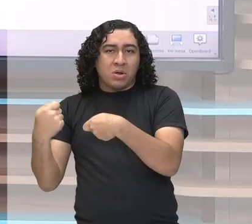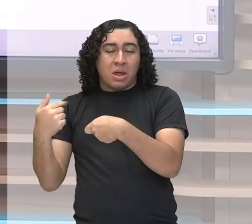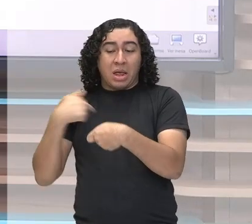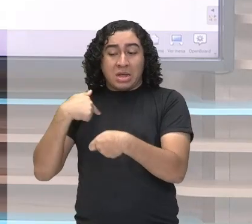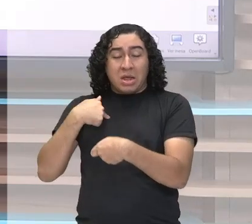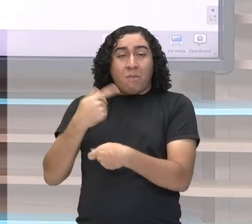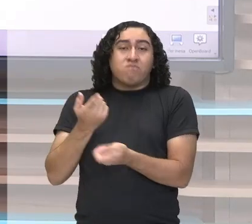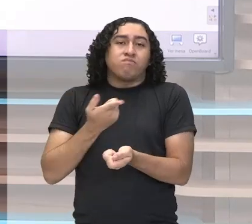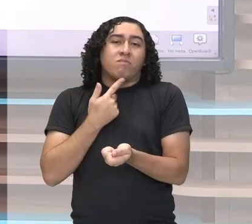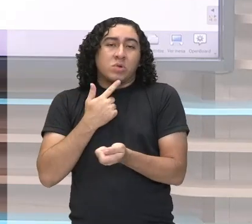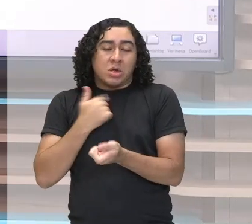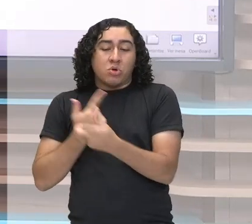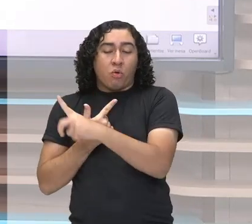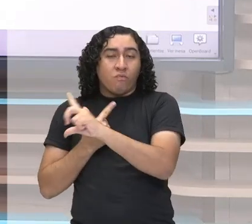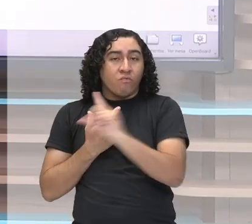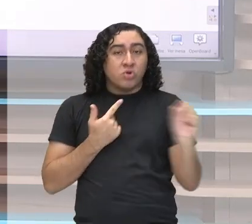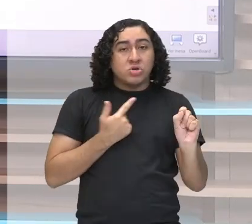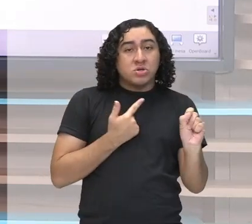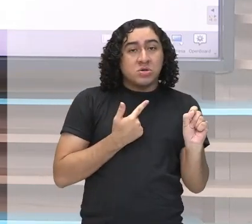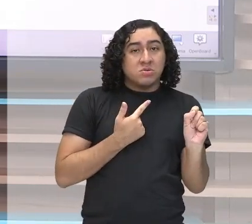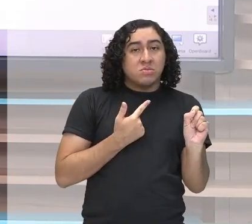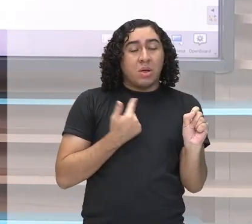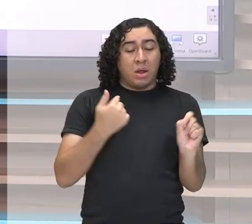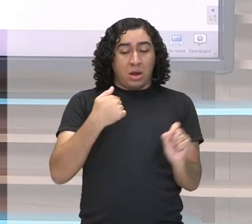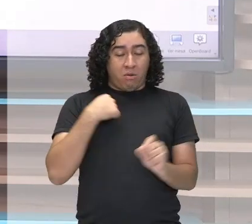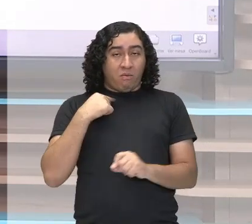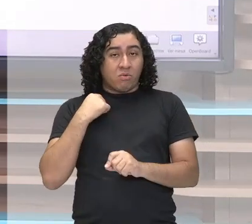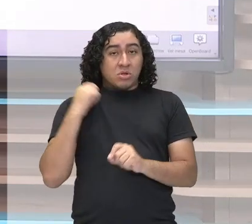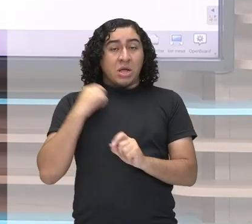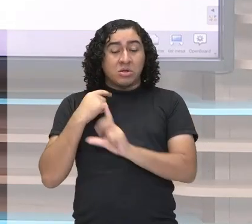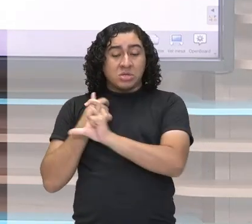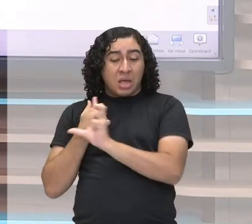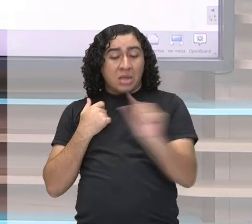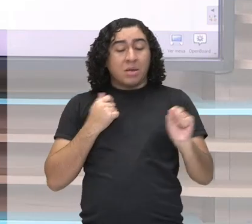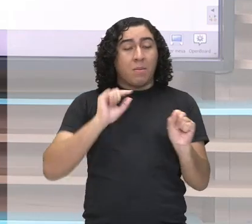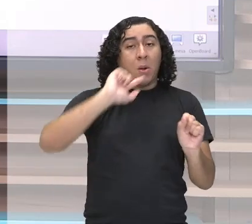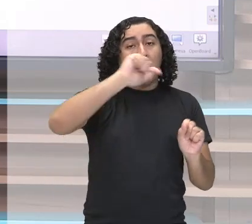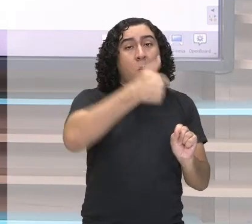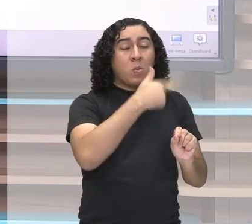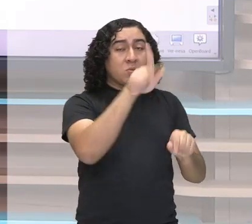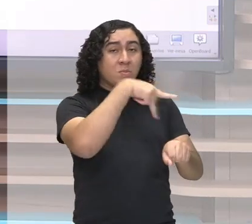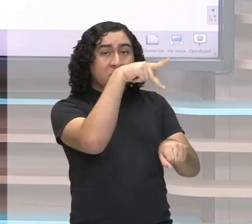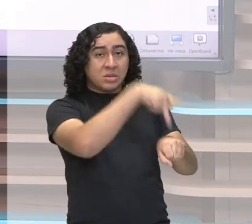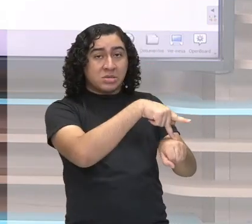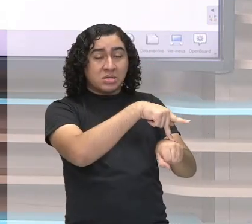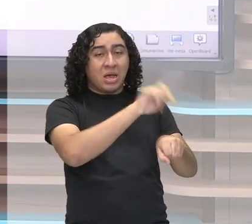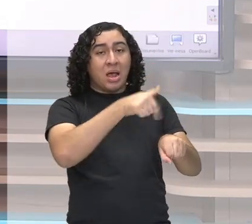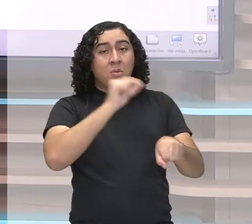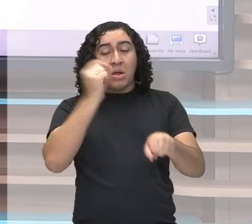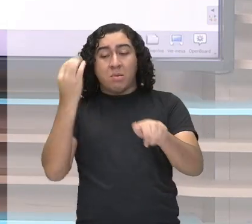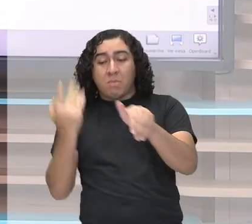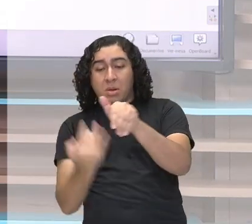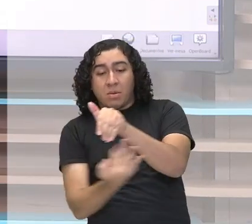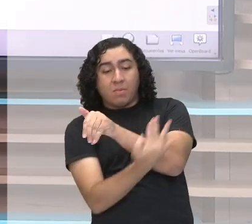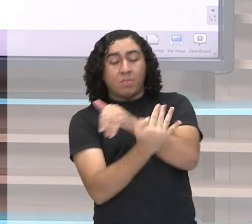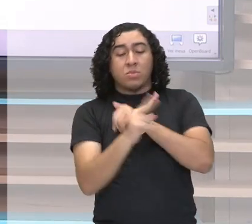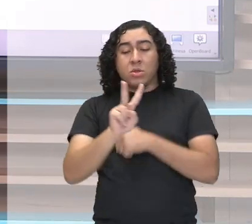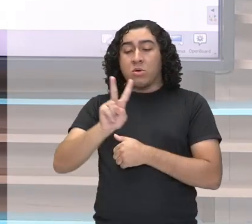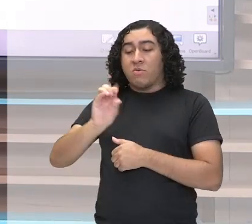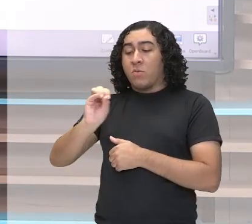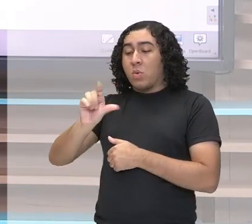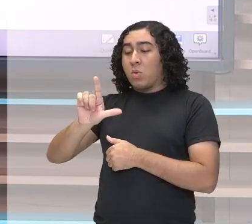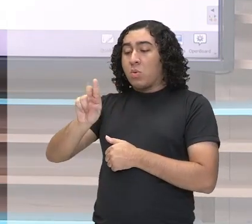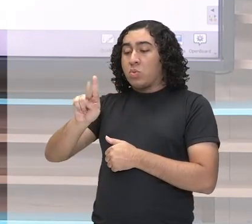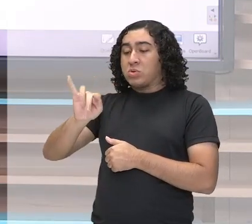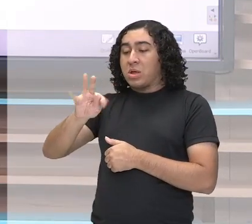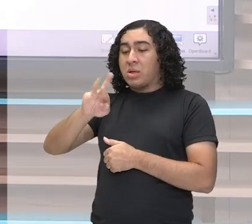estou saindo voluntariamente do meu país para outro, tá bom? Então seria aí o que nós chamamos de migração voluntária. E também tem a